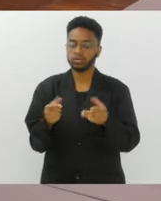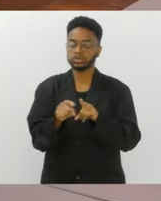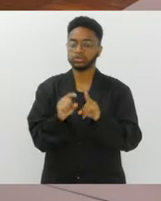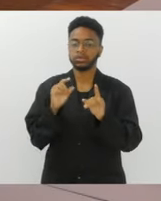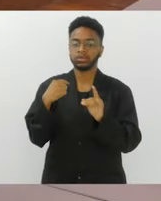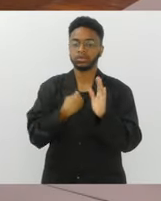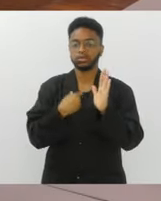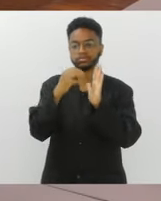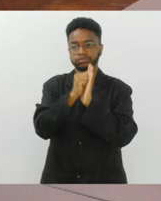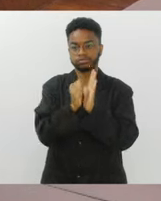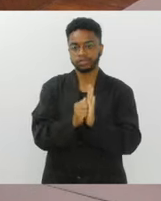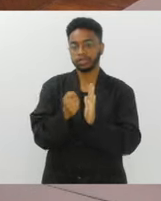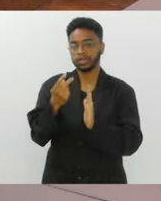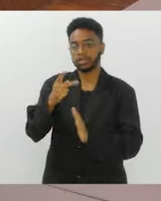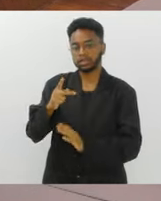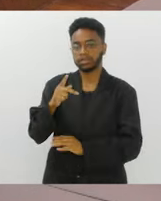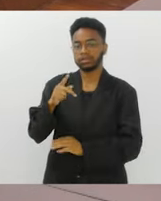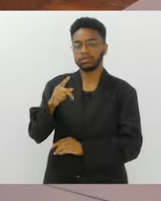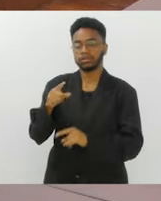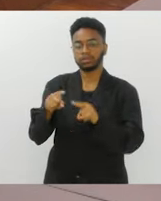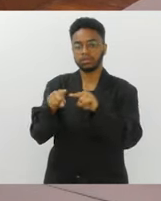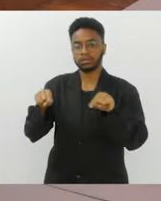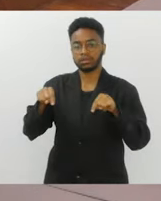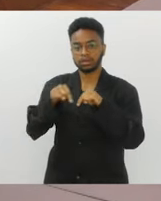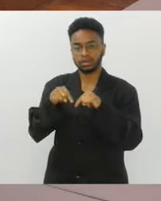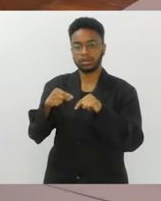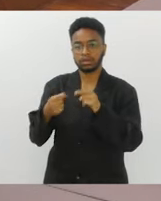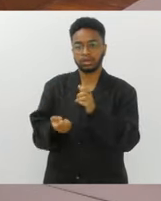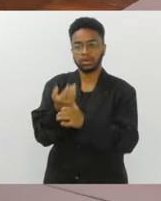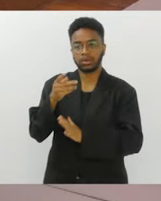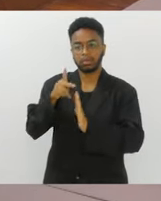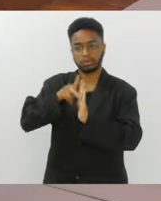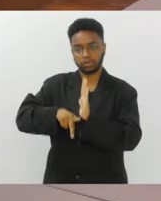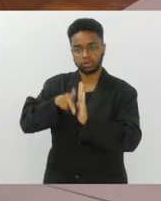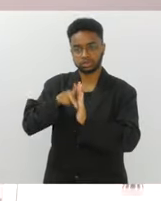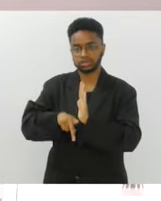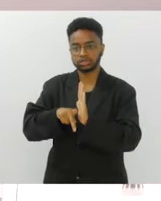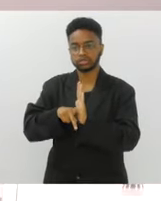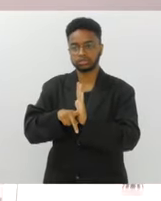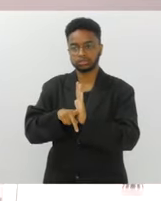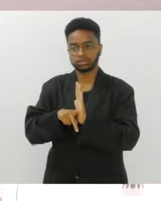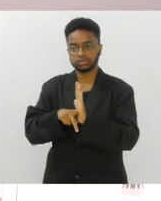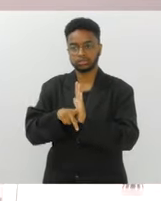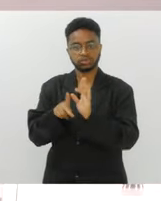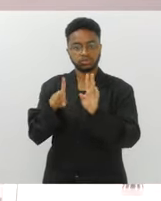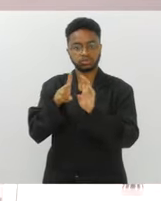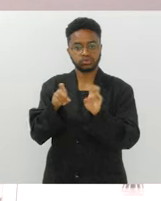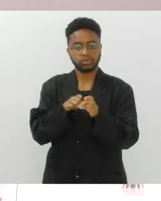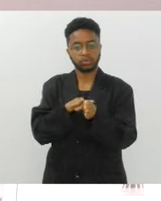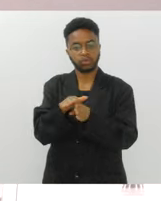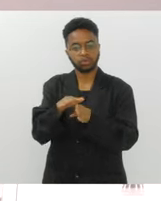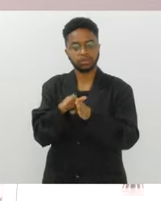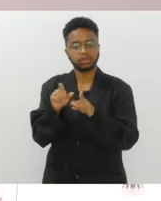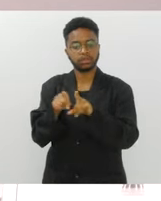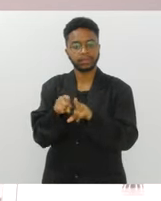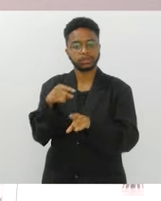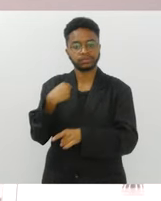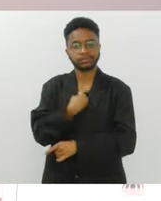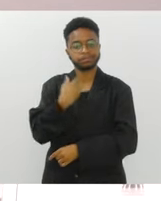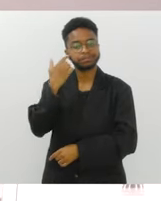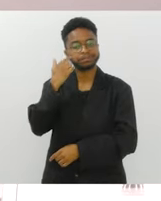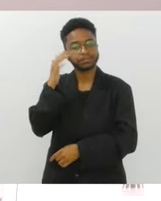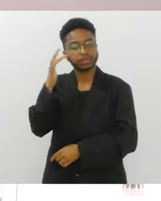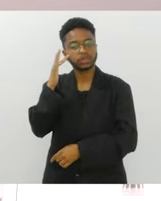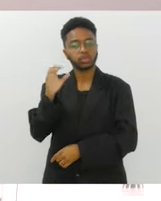seu gabinete, no gabinete do deputado Luiz Paulo, um projeto, enfim, de consultoria, para que a gente possa pensar também